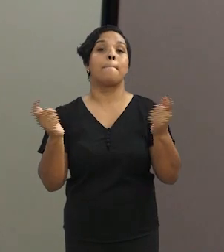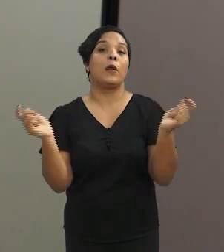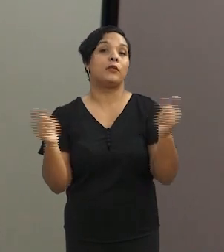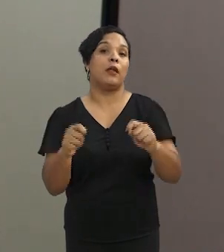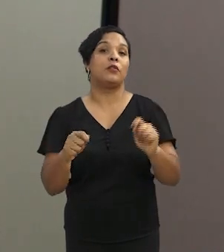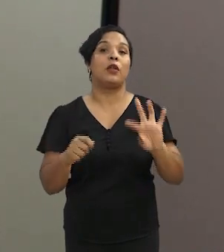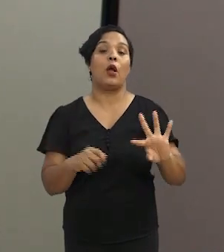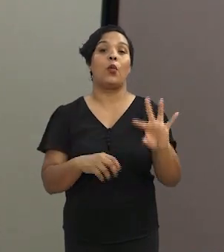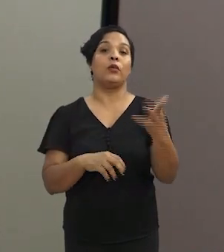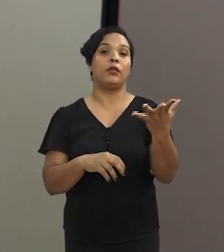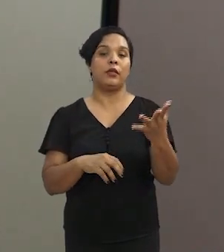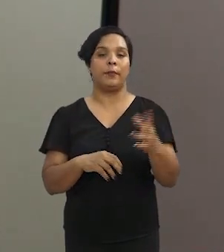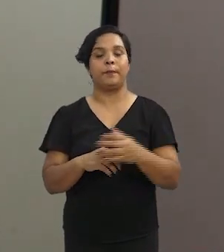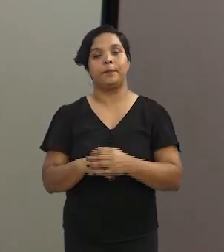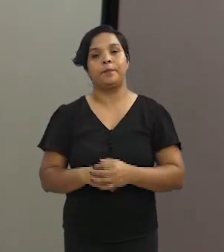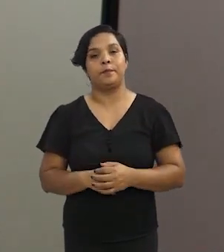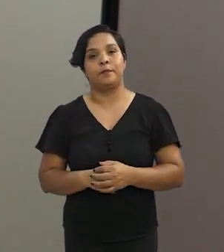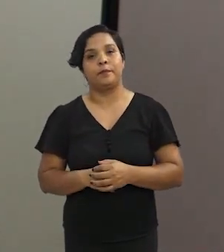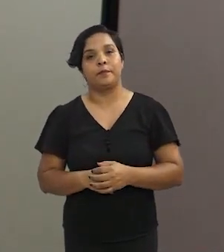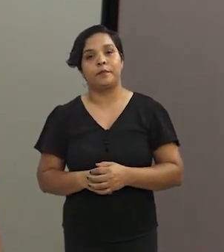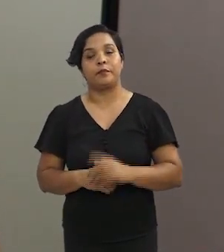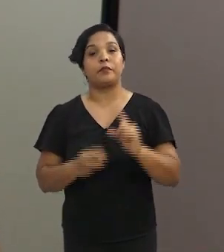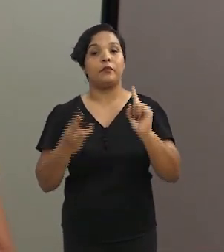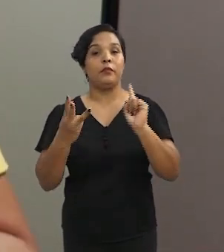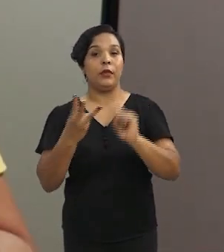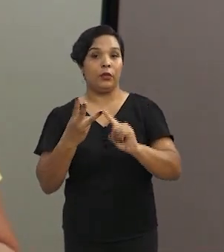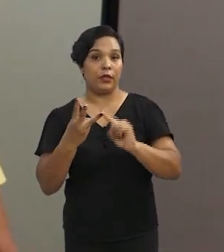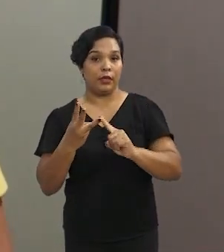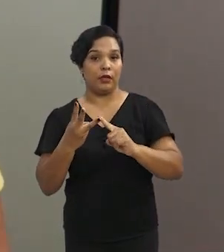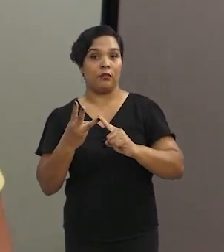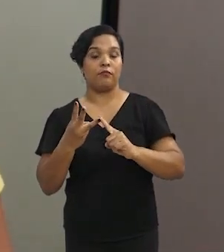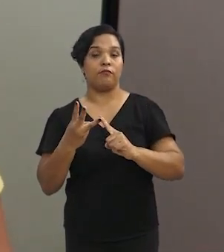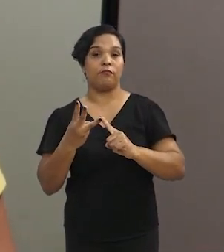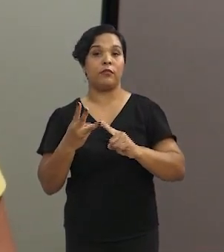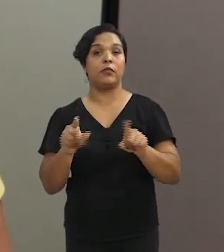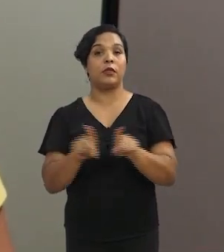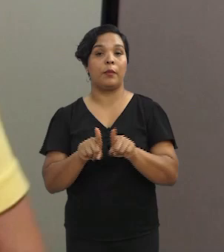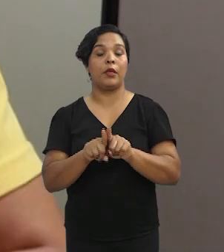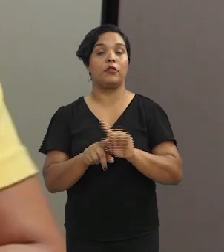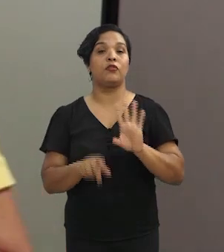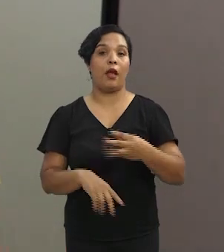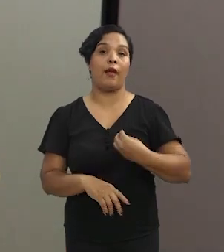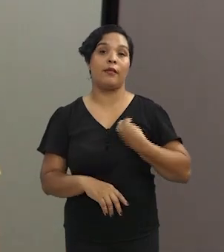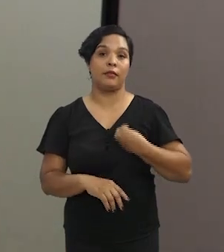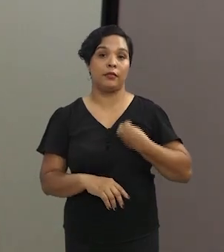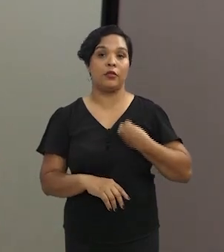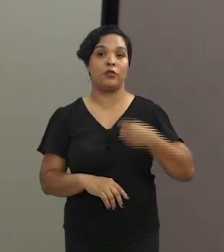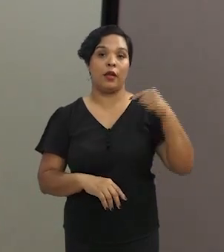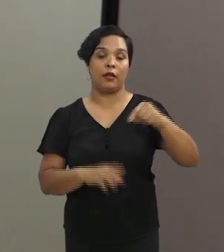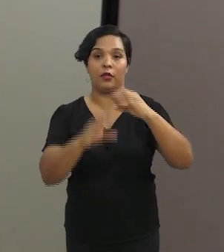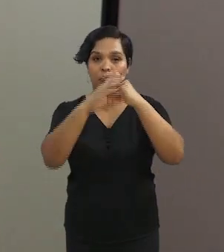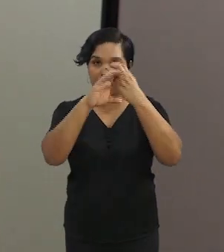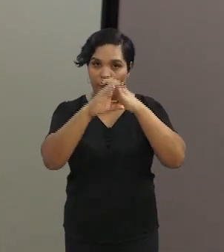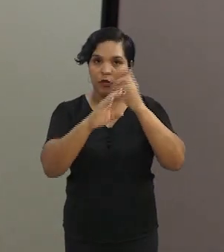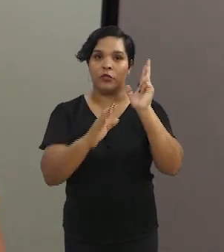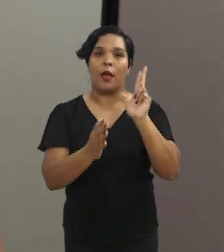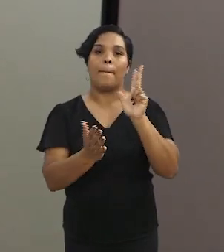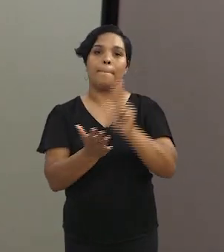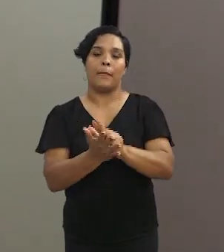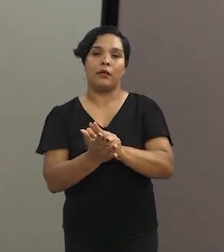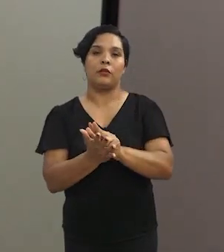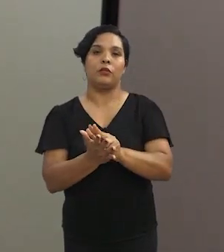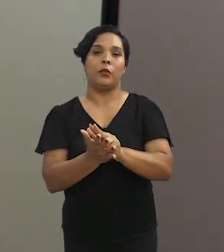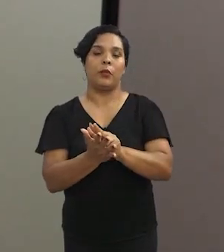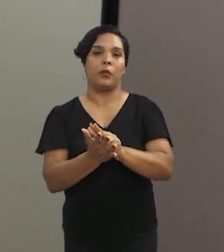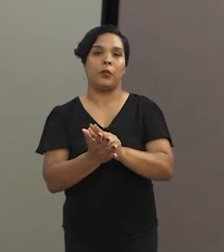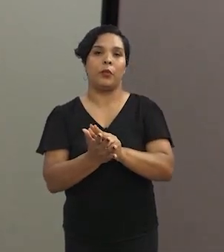daquilo acontecer, né? Então, isso seria um segundo módulo. E um terceiro momento, isso também já existe aqui no laboratório, a gente já